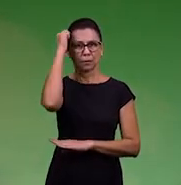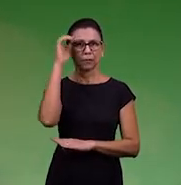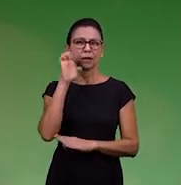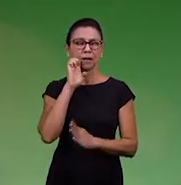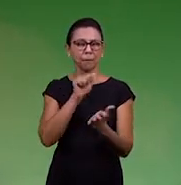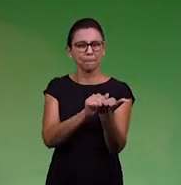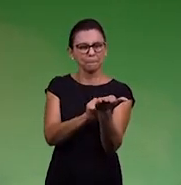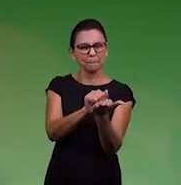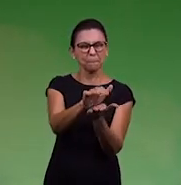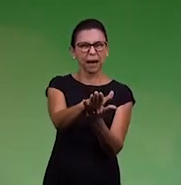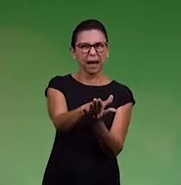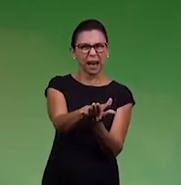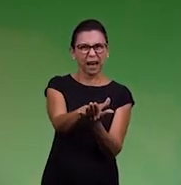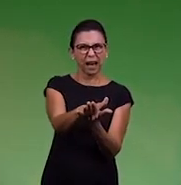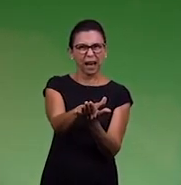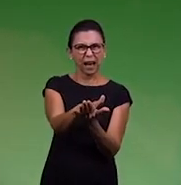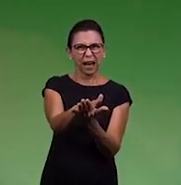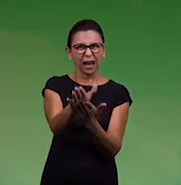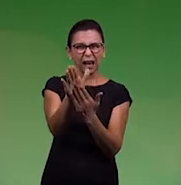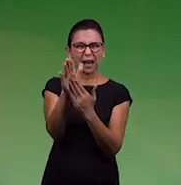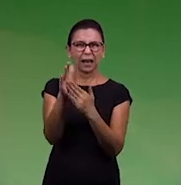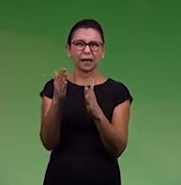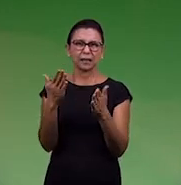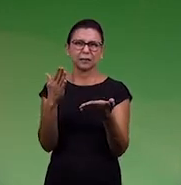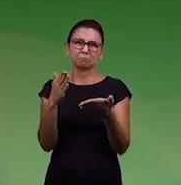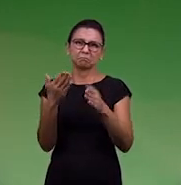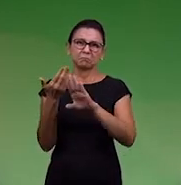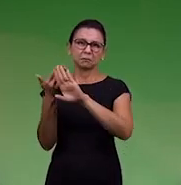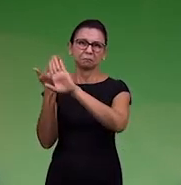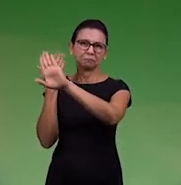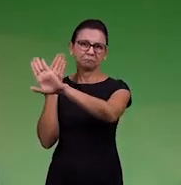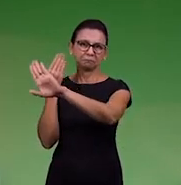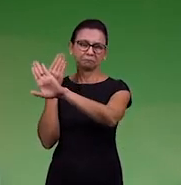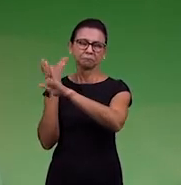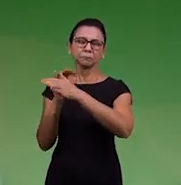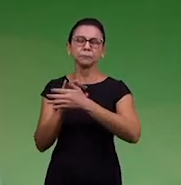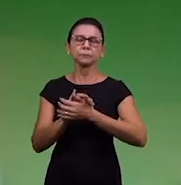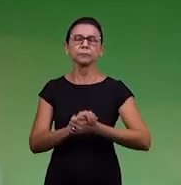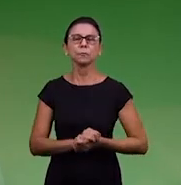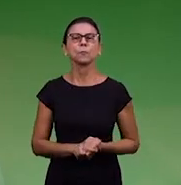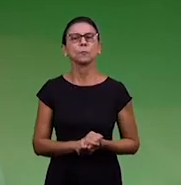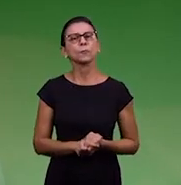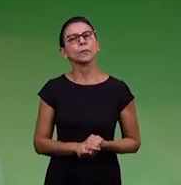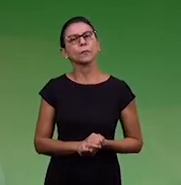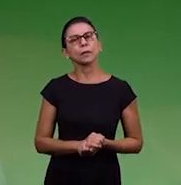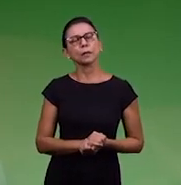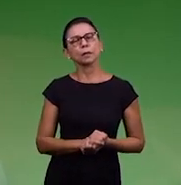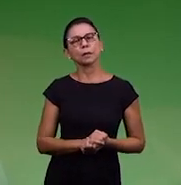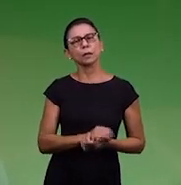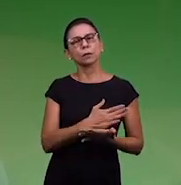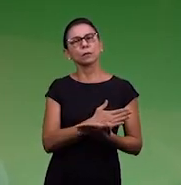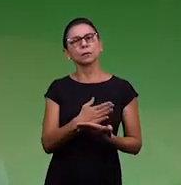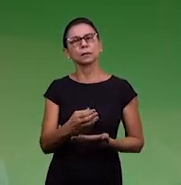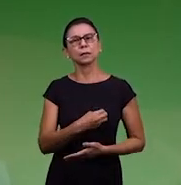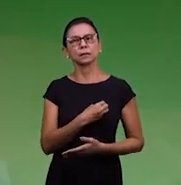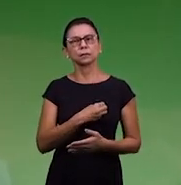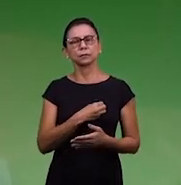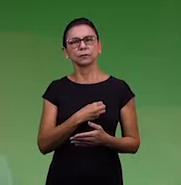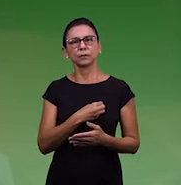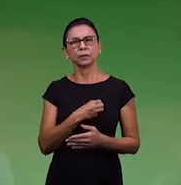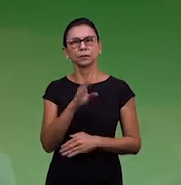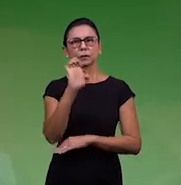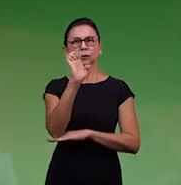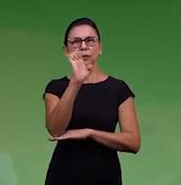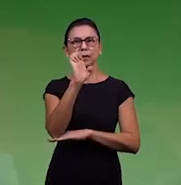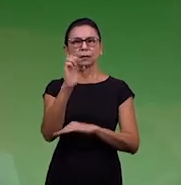uma separação entre o homem e Deus. E aí o homem começa a viver fora do